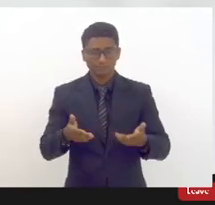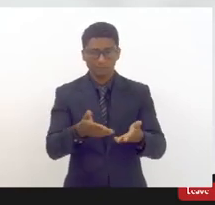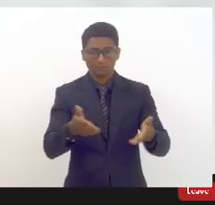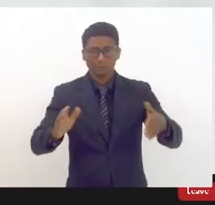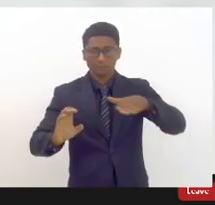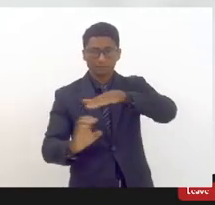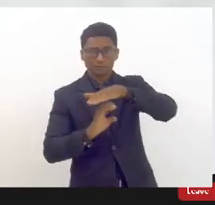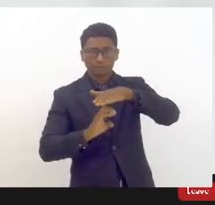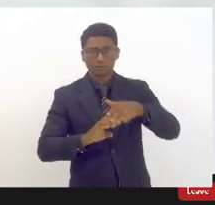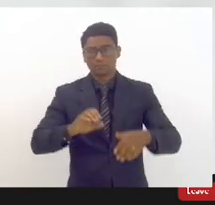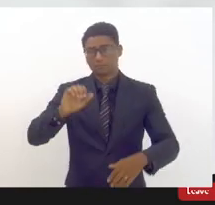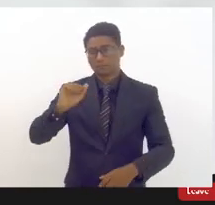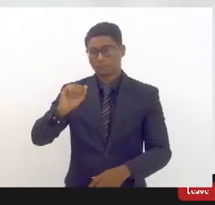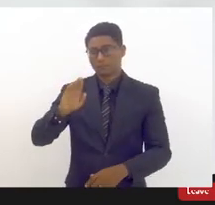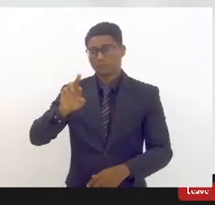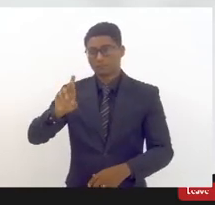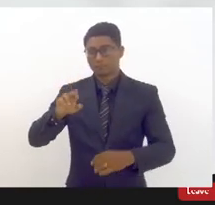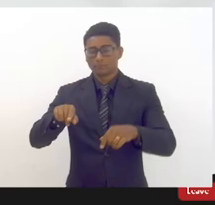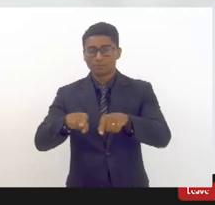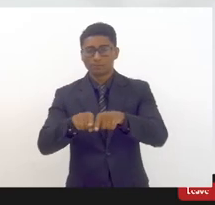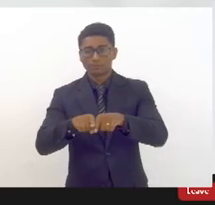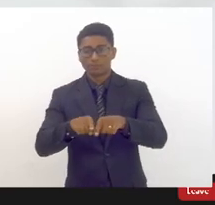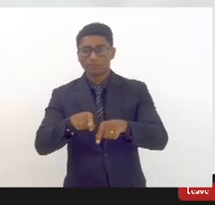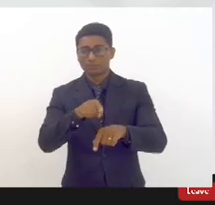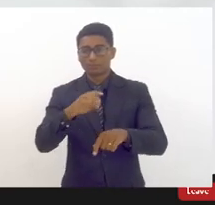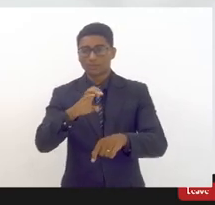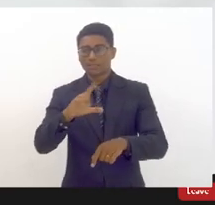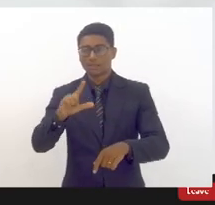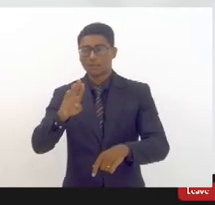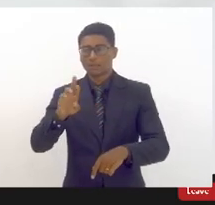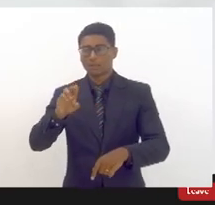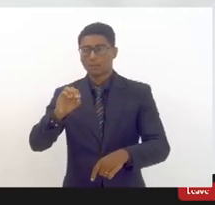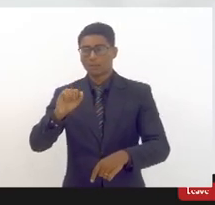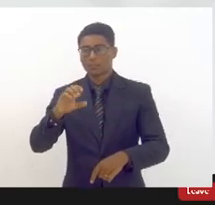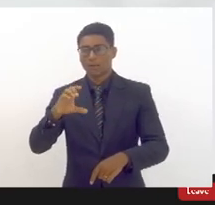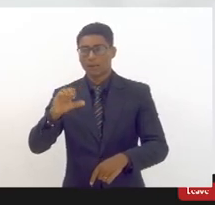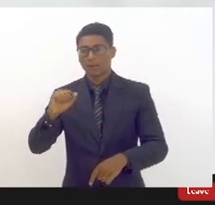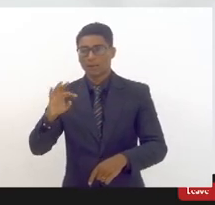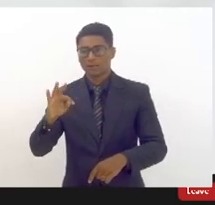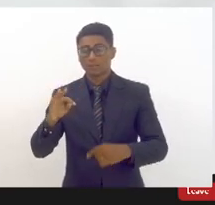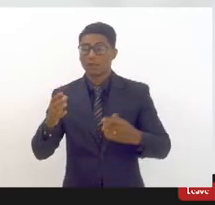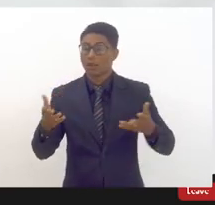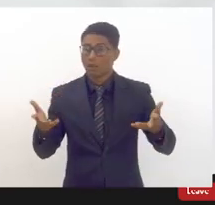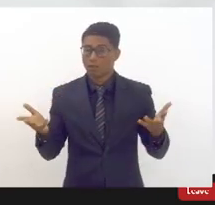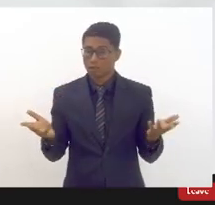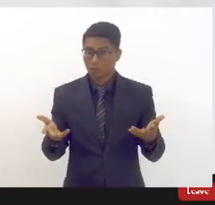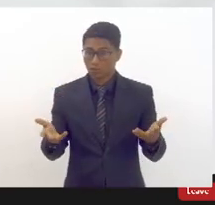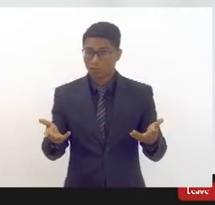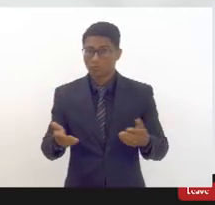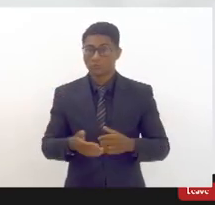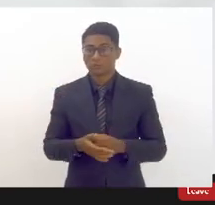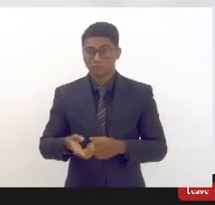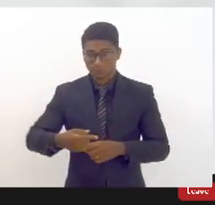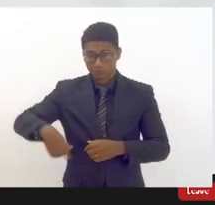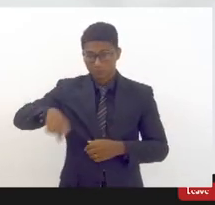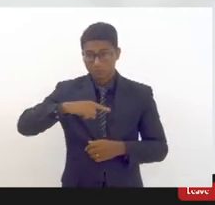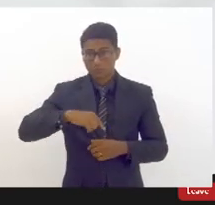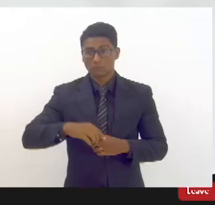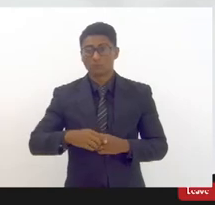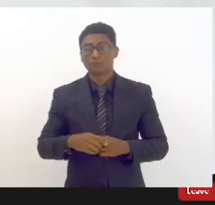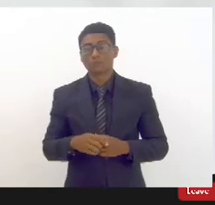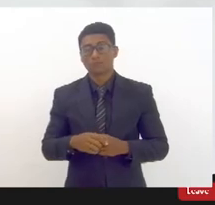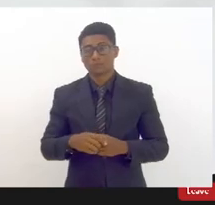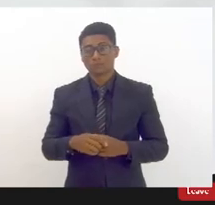a ABR e o fornecedor da solução do seu broadcast. Então, neste momento, a gente está ainda acabando de